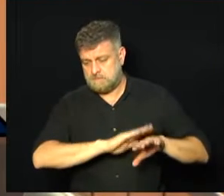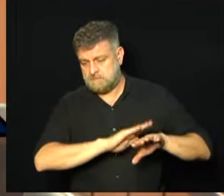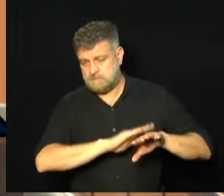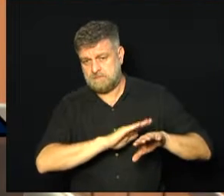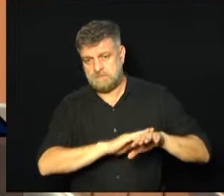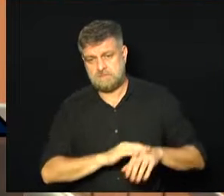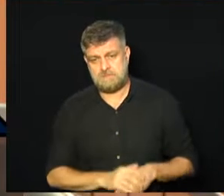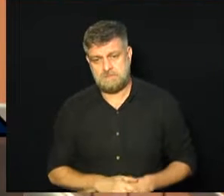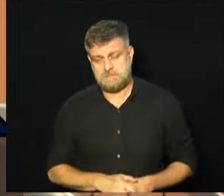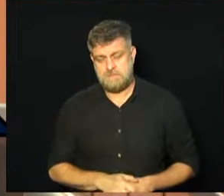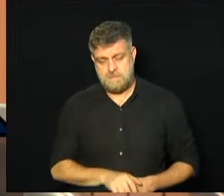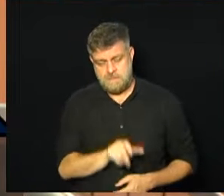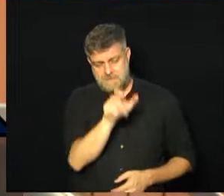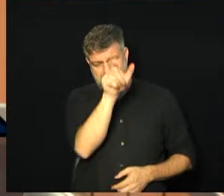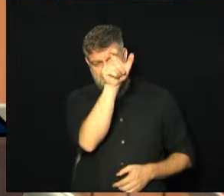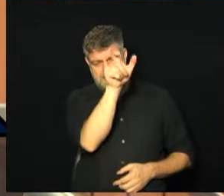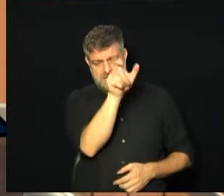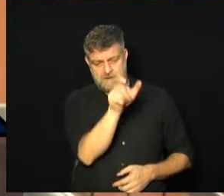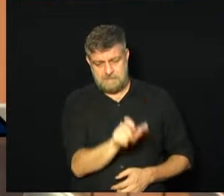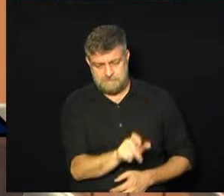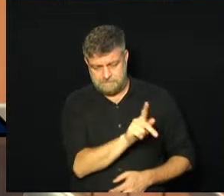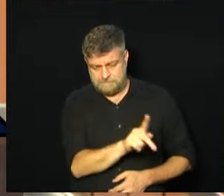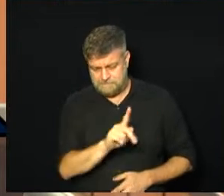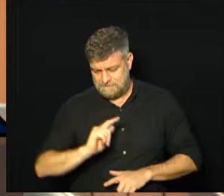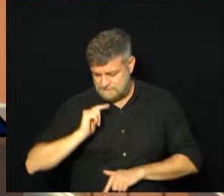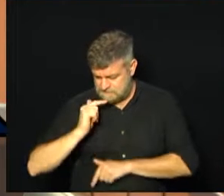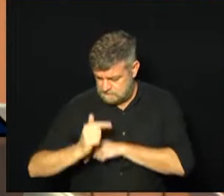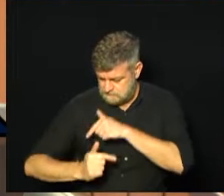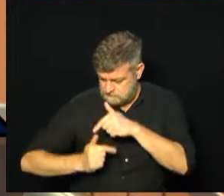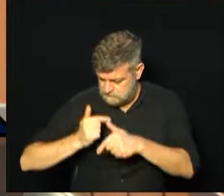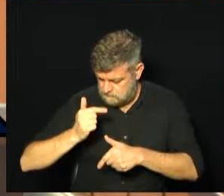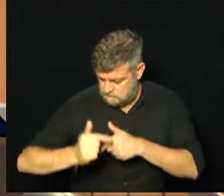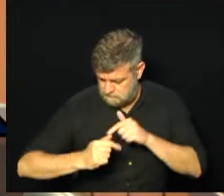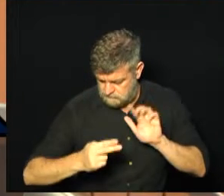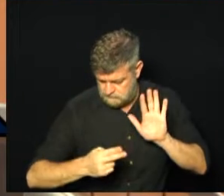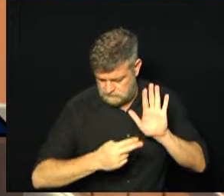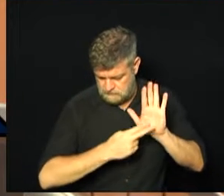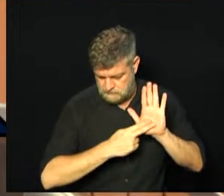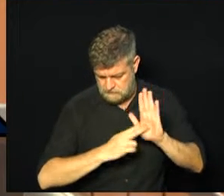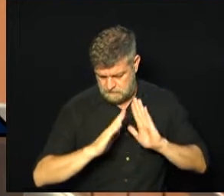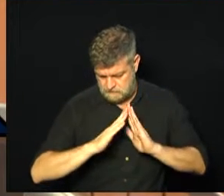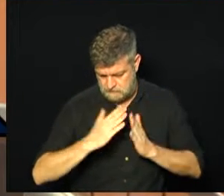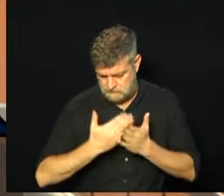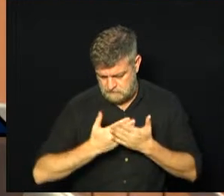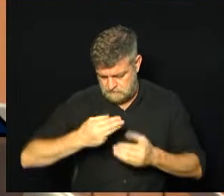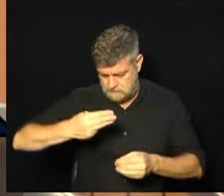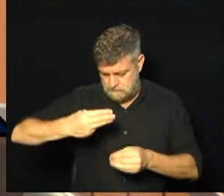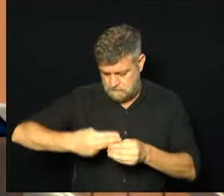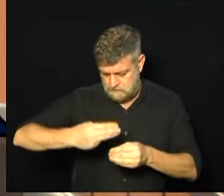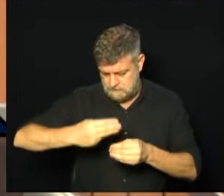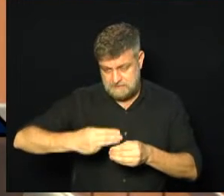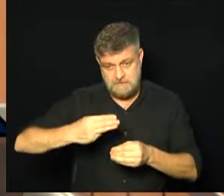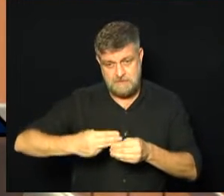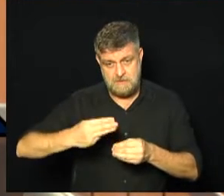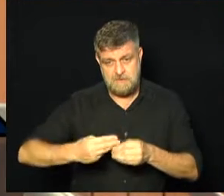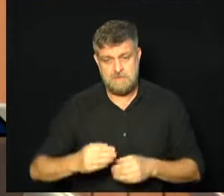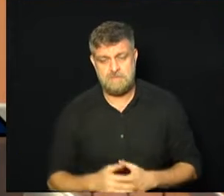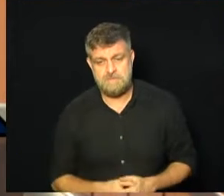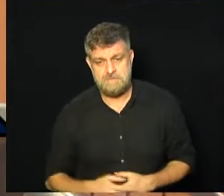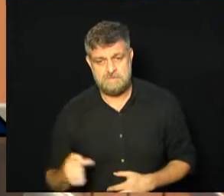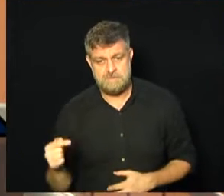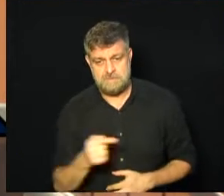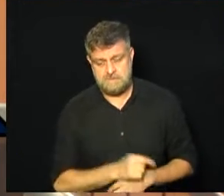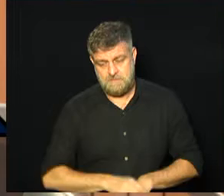professor que vem atuando com muito compromisso na rede municipal, né, na rede da